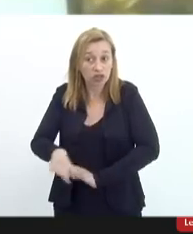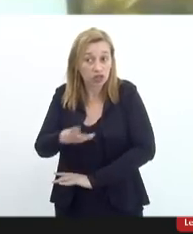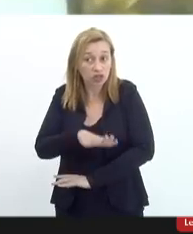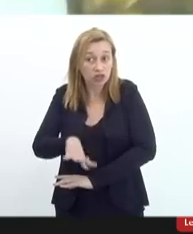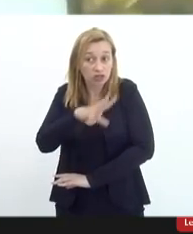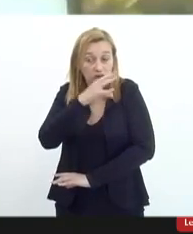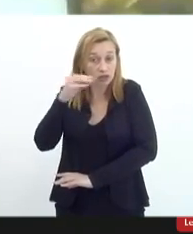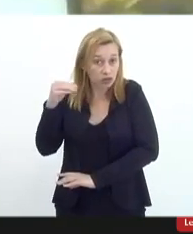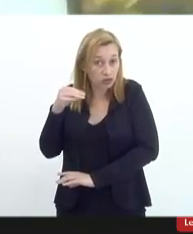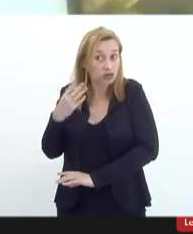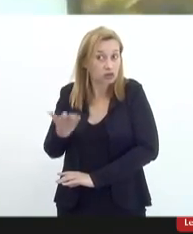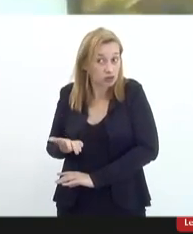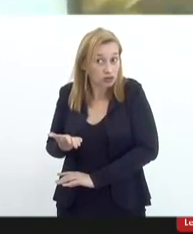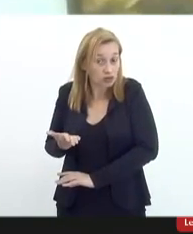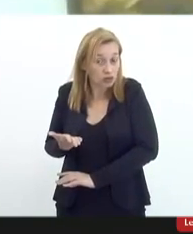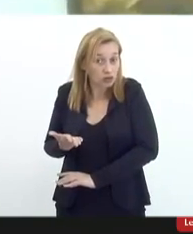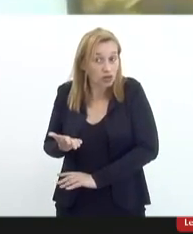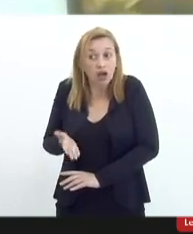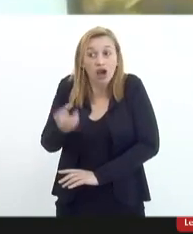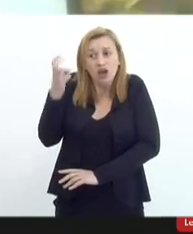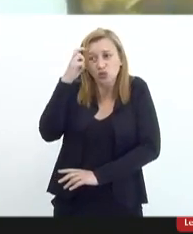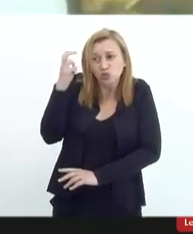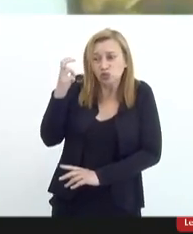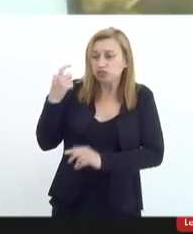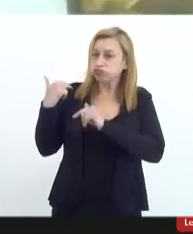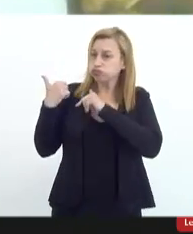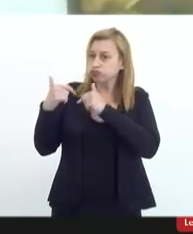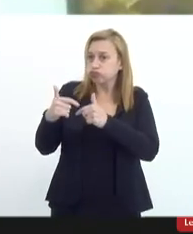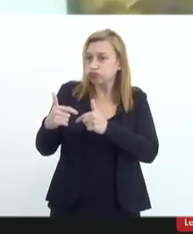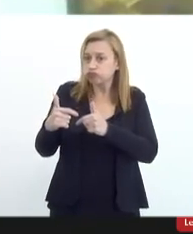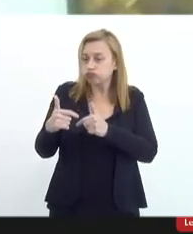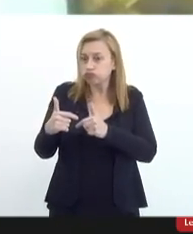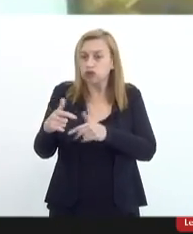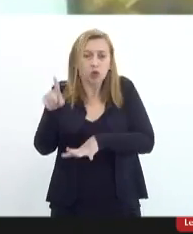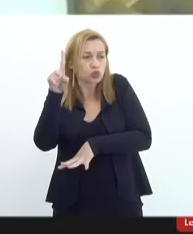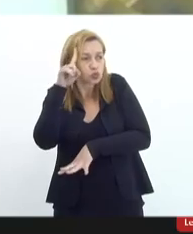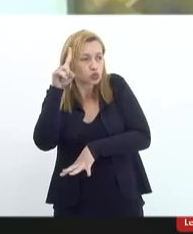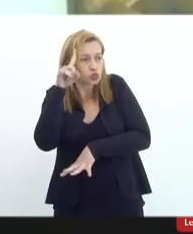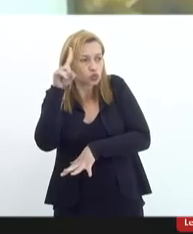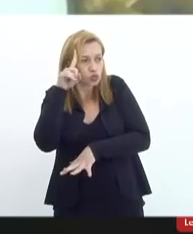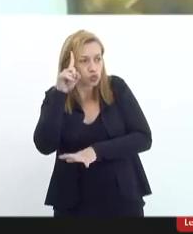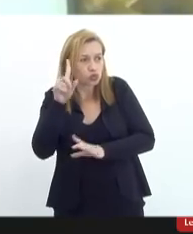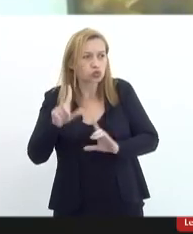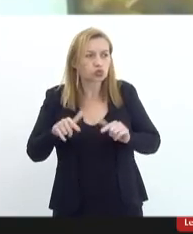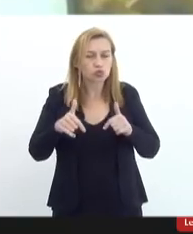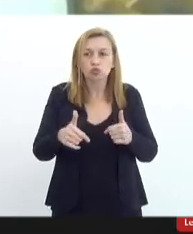Adolescente. Porém, as culturas tradicionais praticam isso no dia a dia.